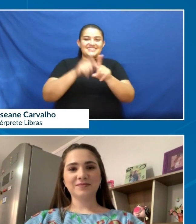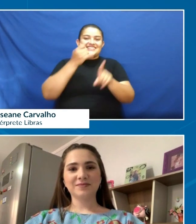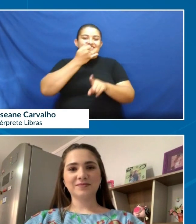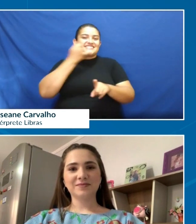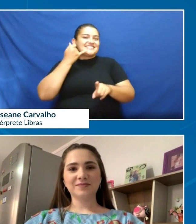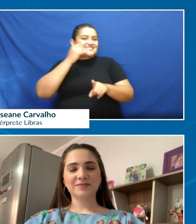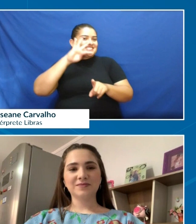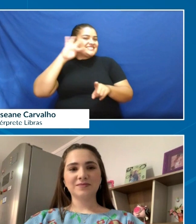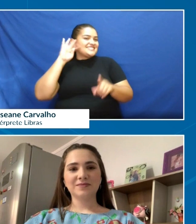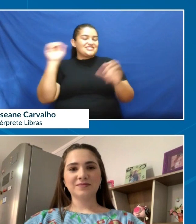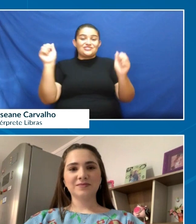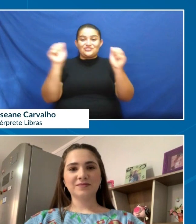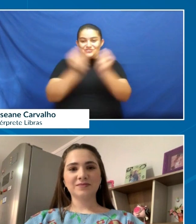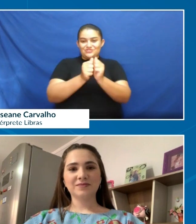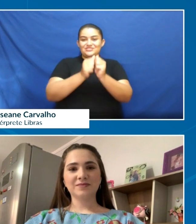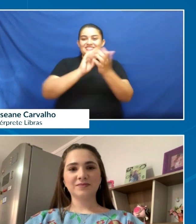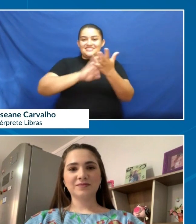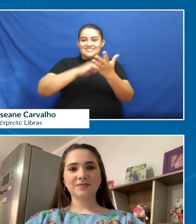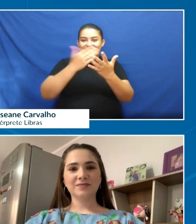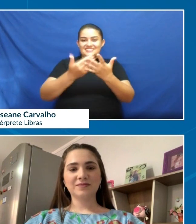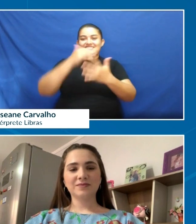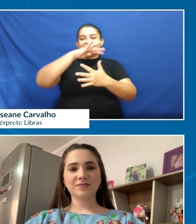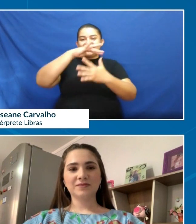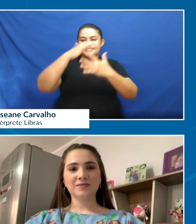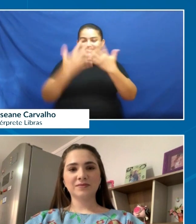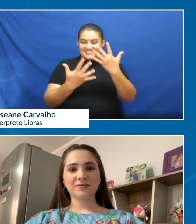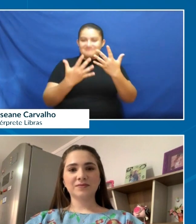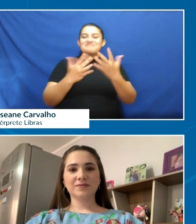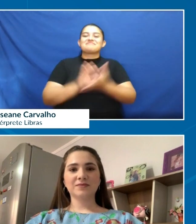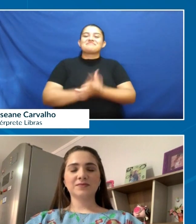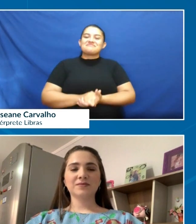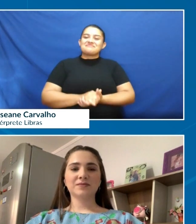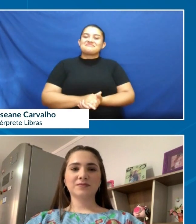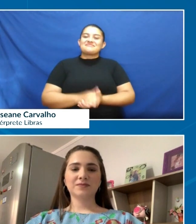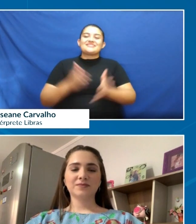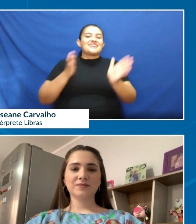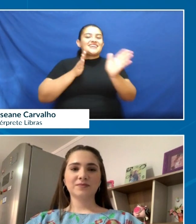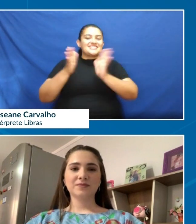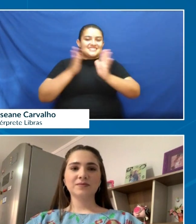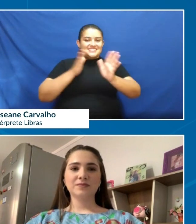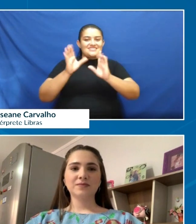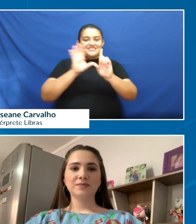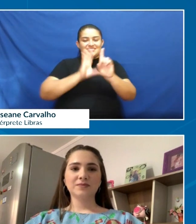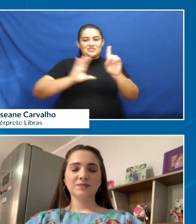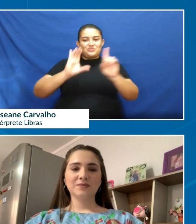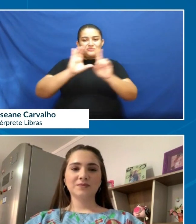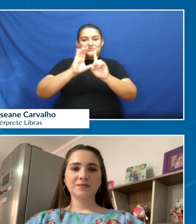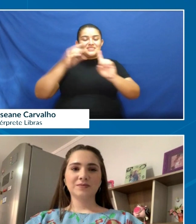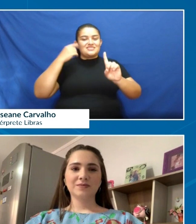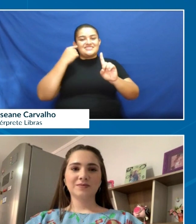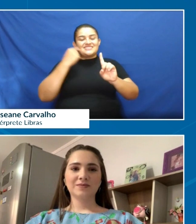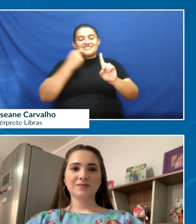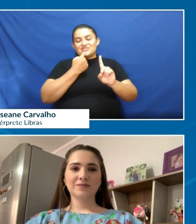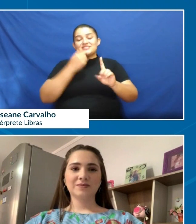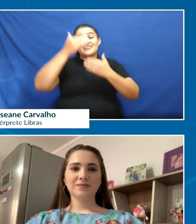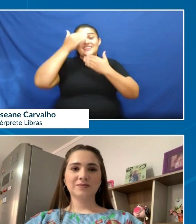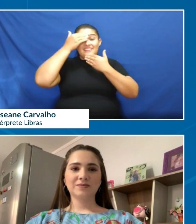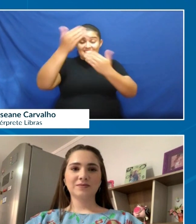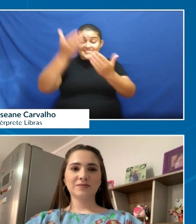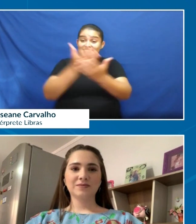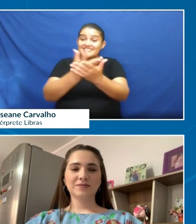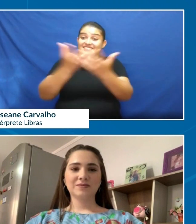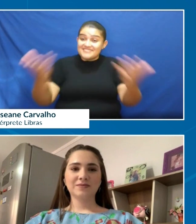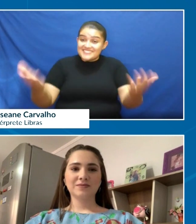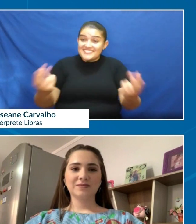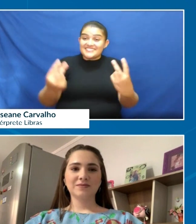que esteve conosco até agora, fazendo aí a interpretação para a língua brasileira de sinais, tornando esse bate-papo acessível, e agradecer você que nos acompanhou até